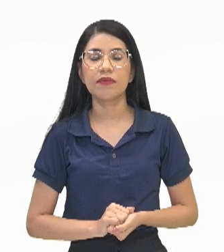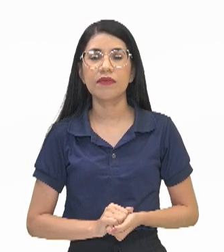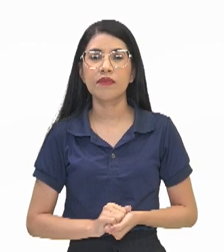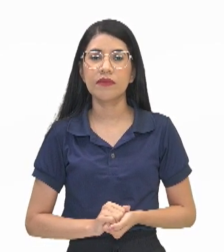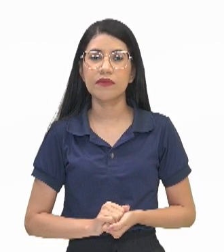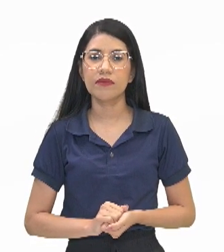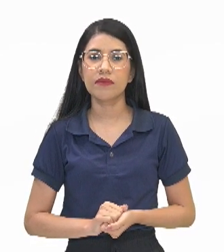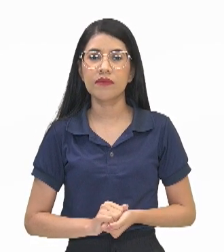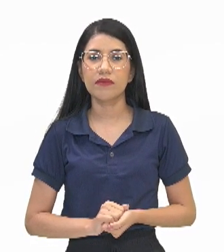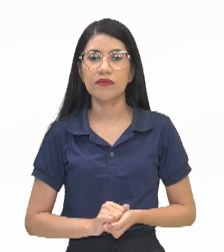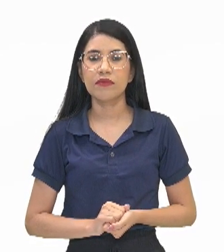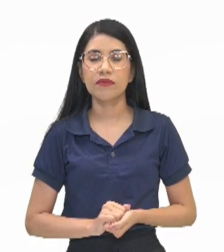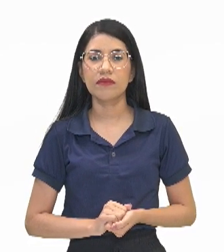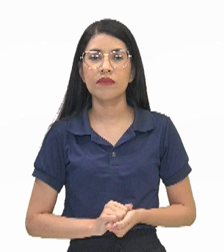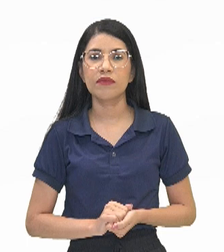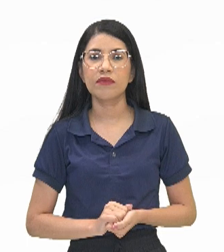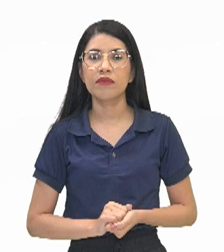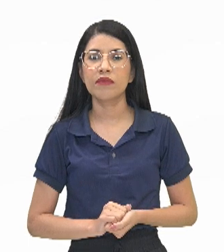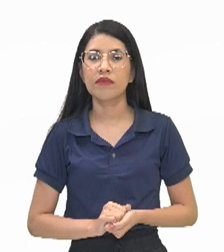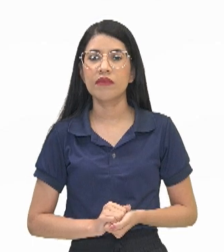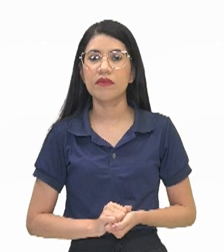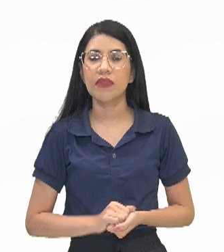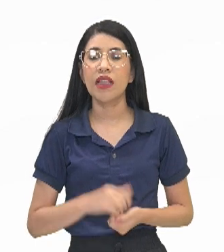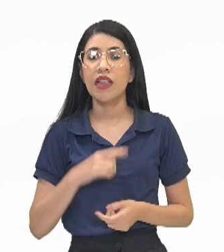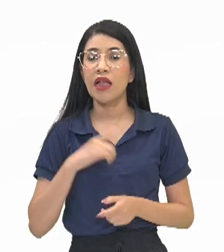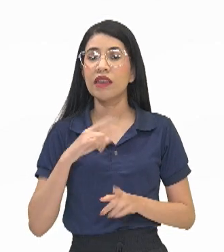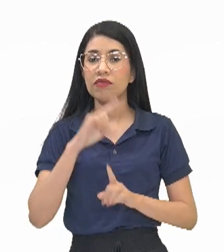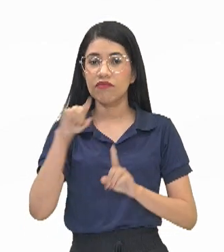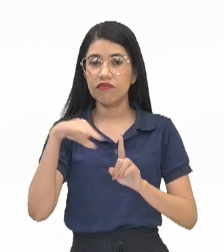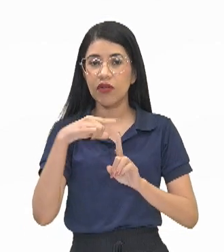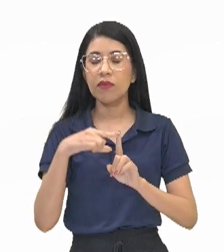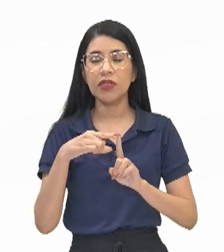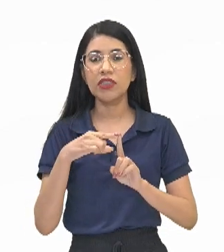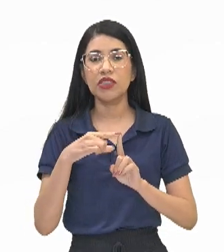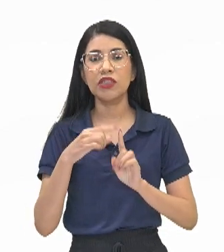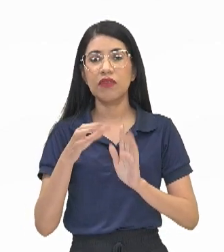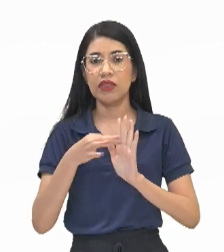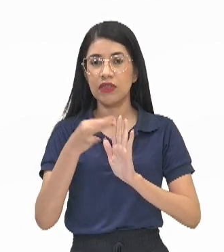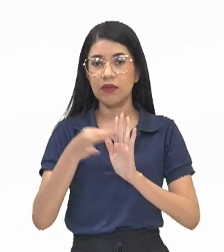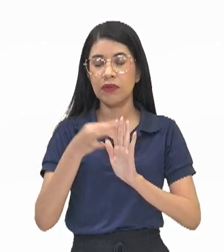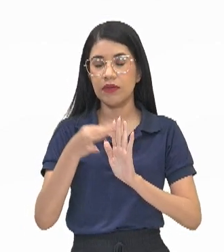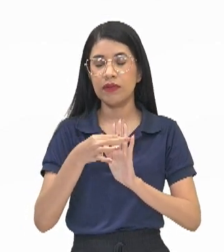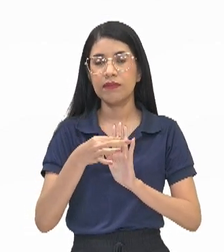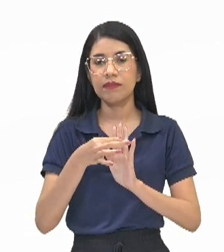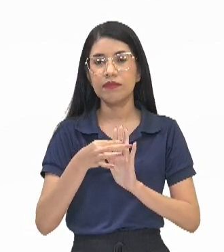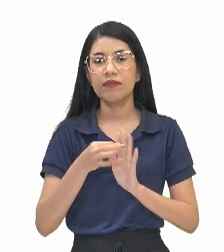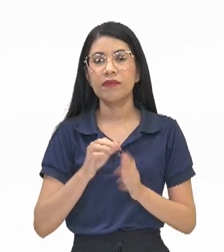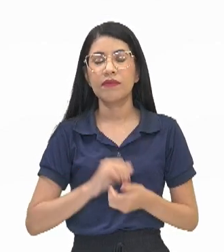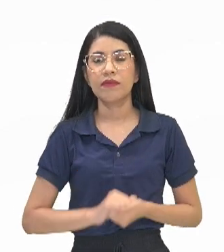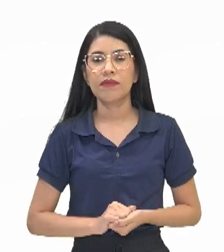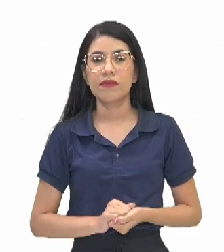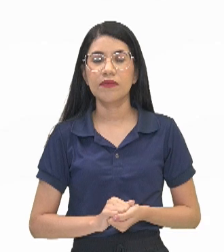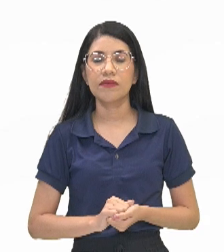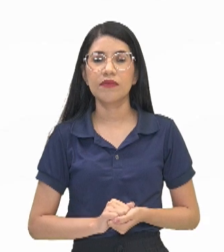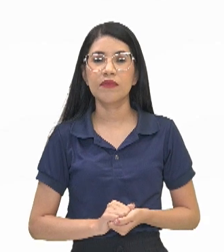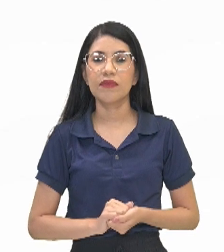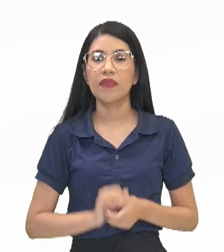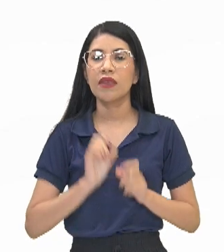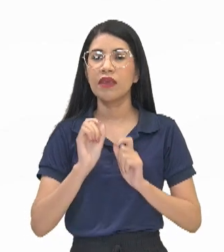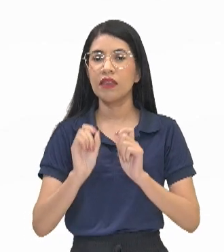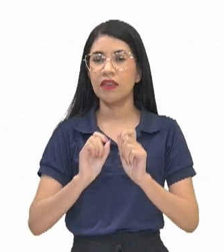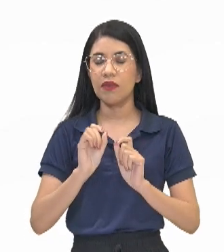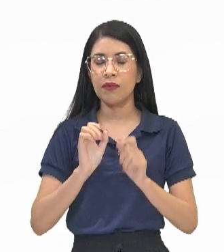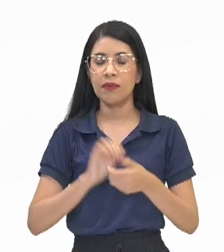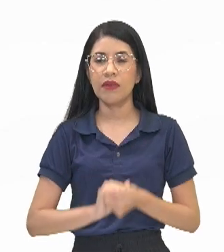que ela tem uma pretensão, essa teoria crítica, que é fazer